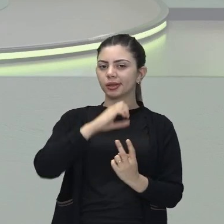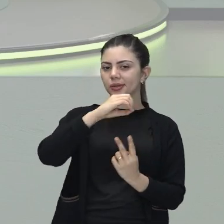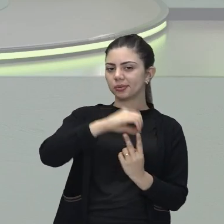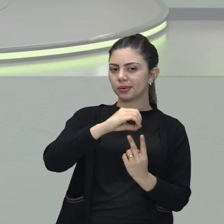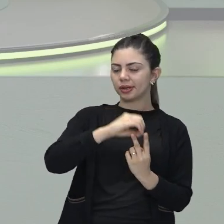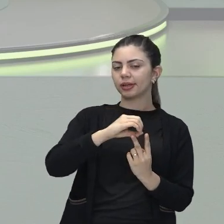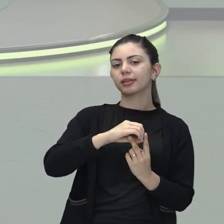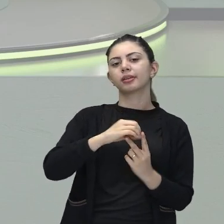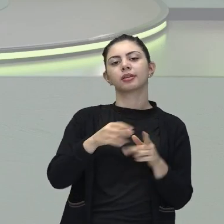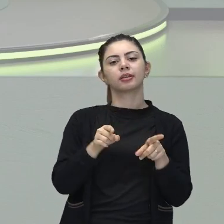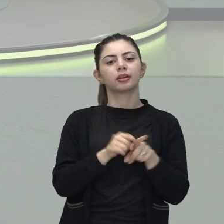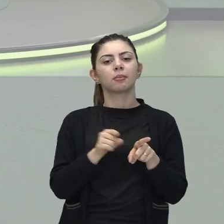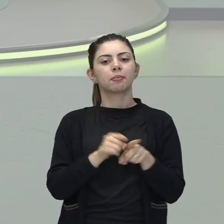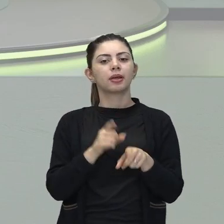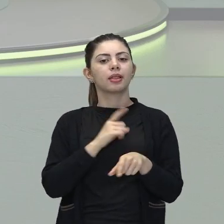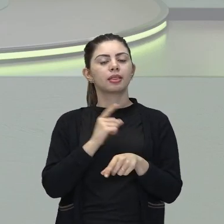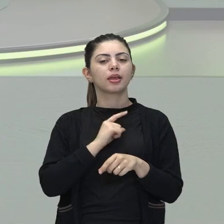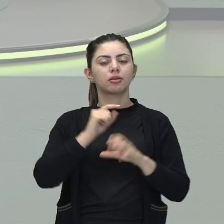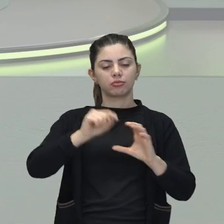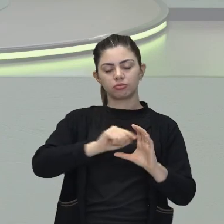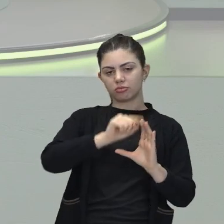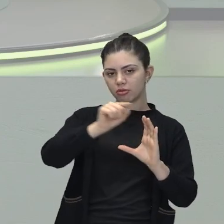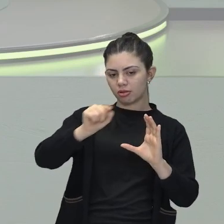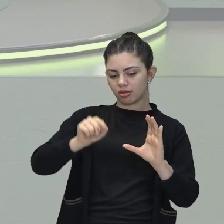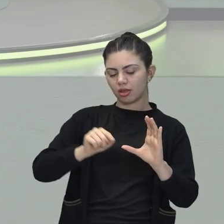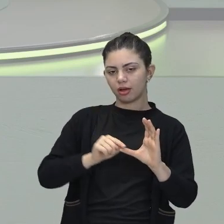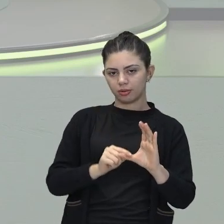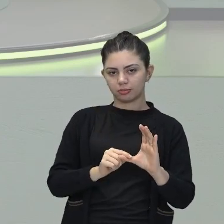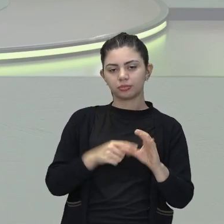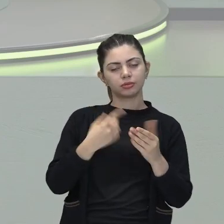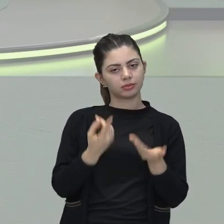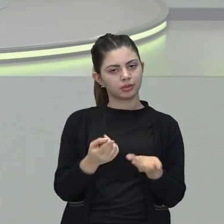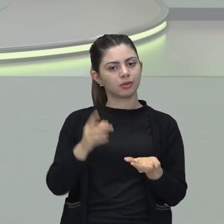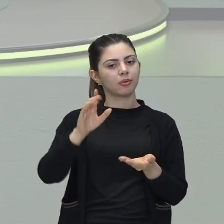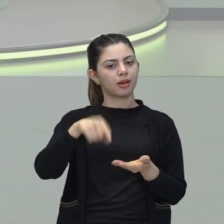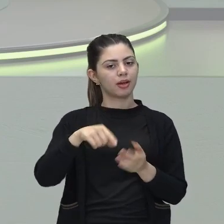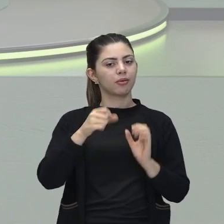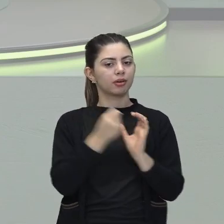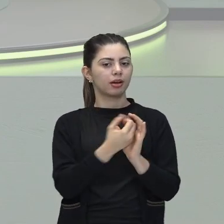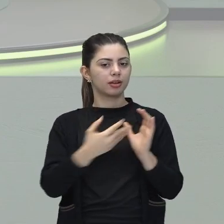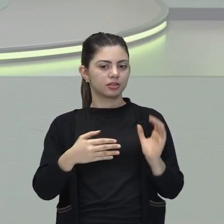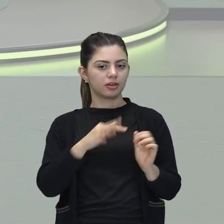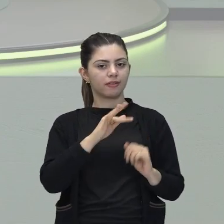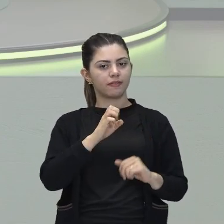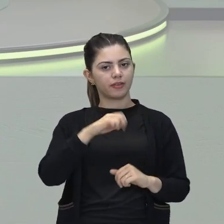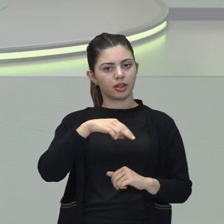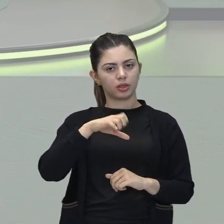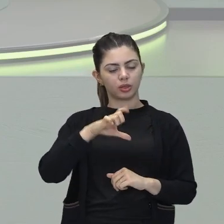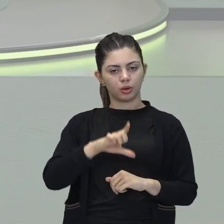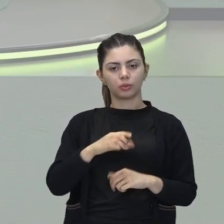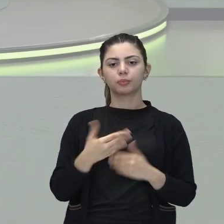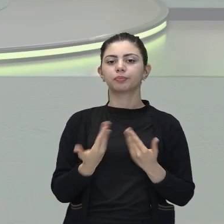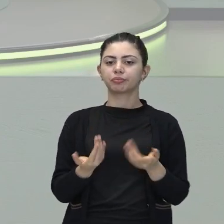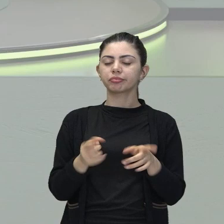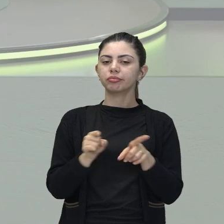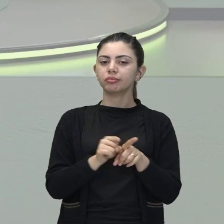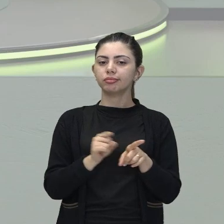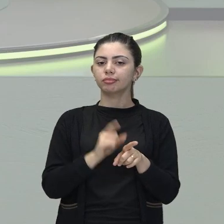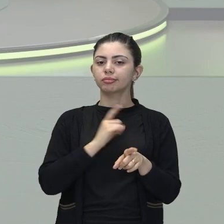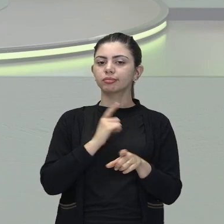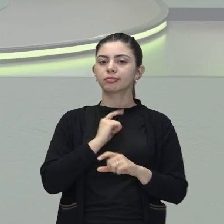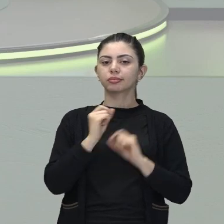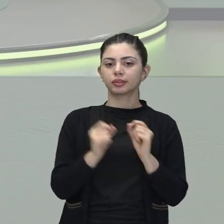aqui a hidroxila no anel aromático, que caracteriza o fenol, e aqui também tem a ligação